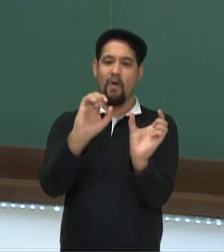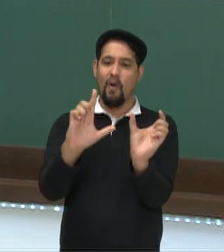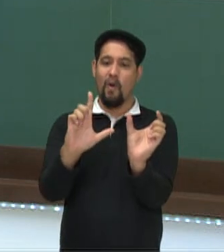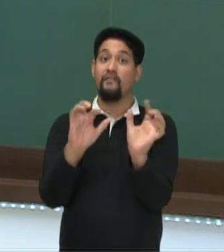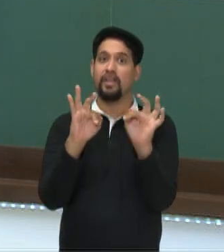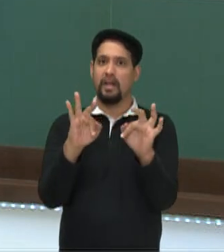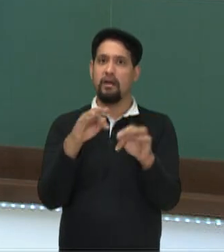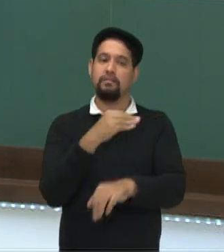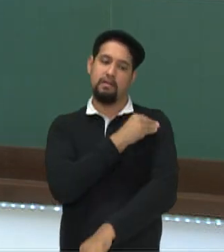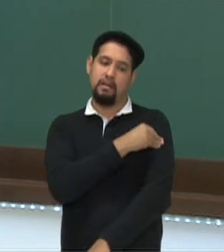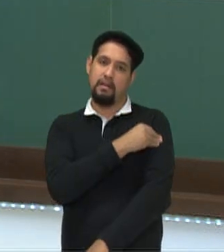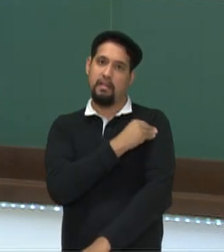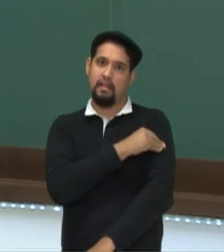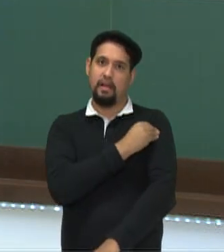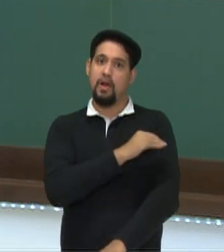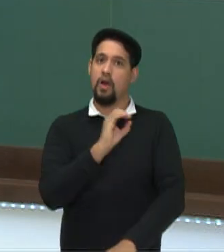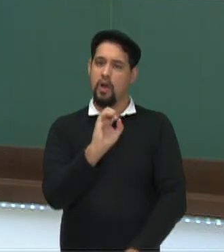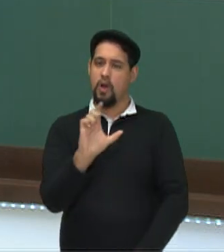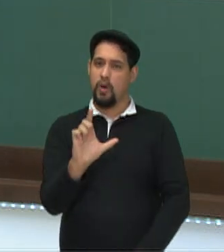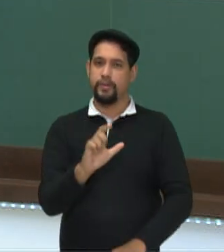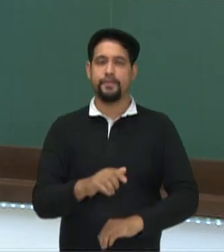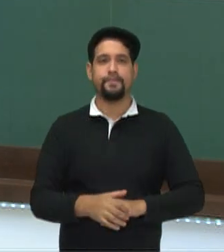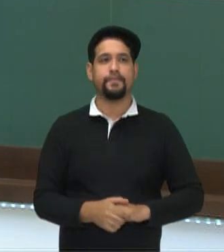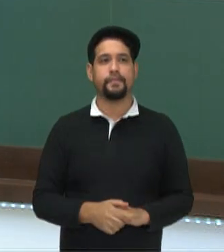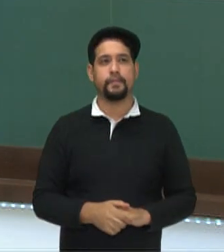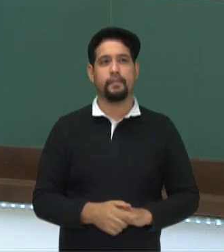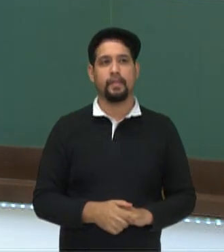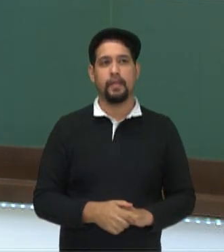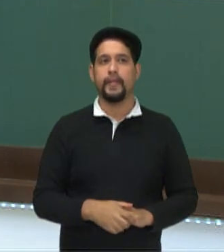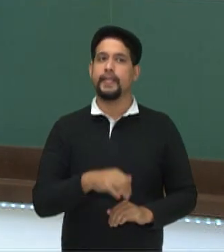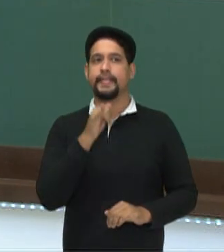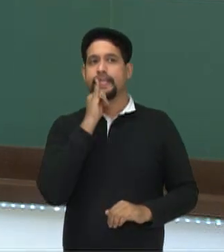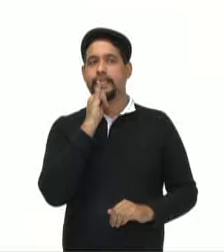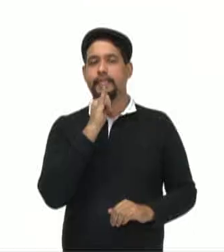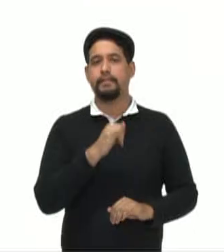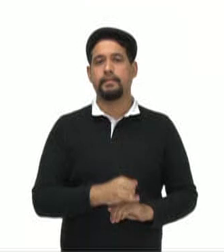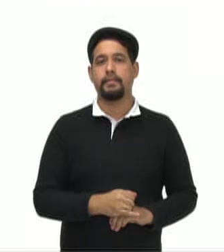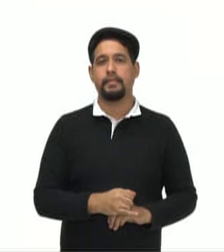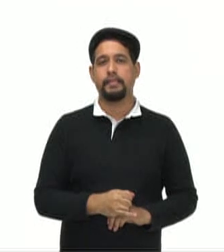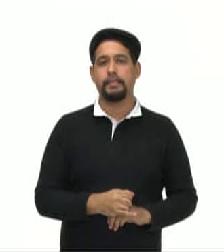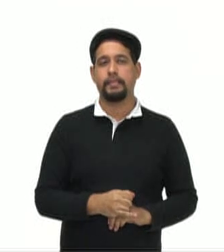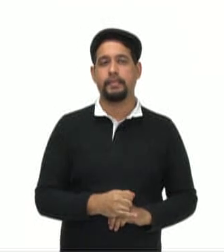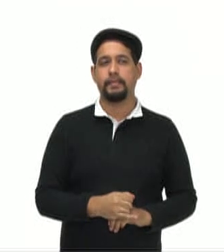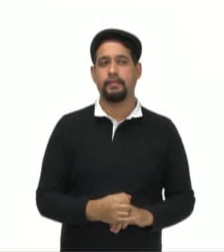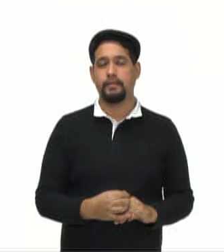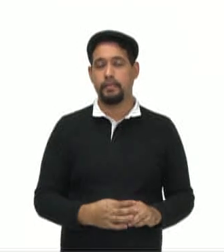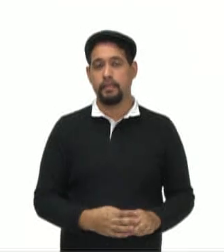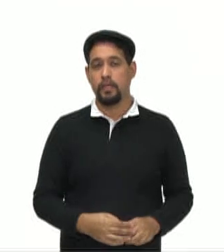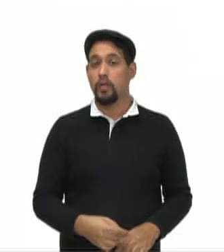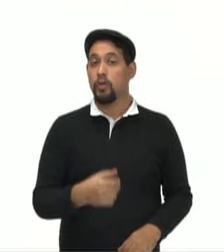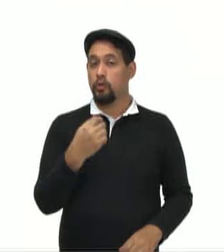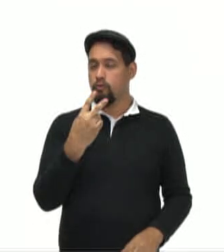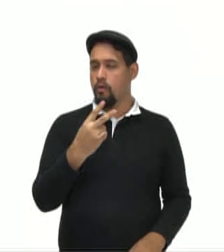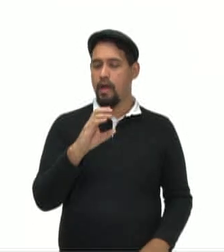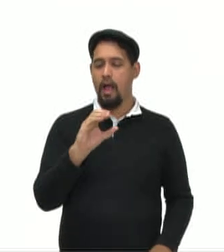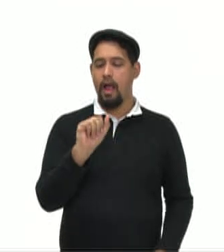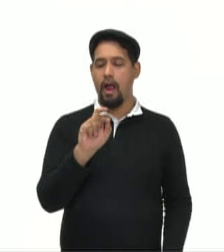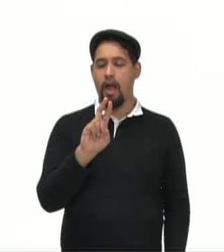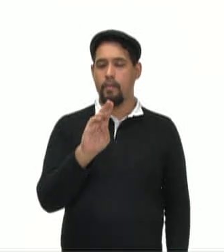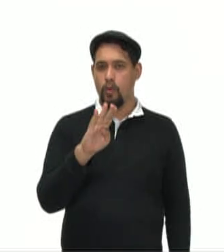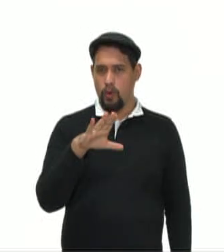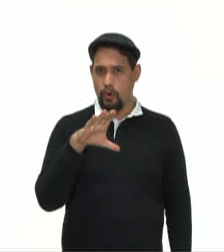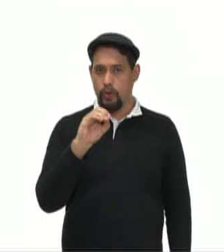álcool é ol. Então, vamos pegar este exemplo. 2 carbonos na estrutura,